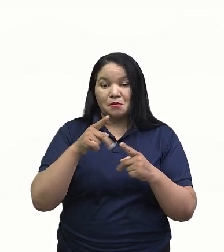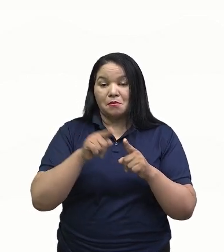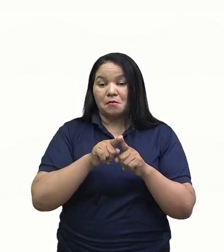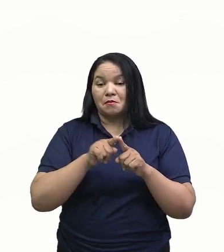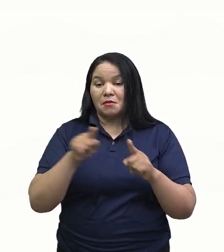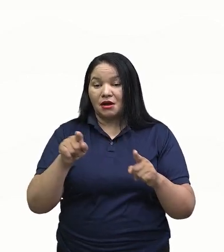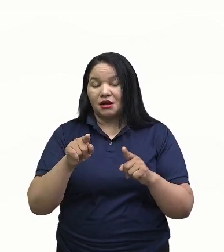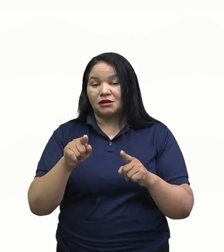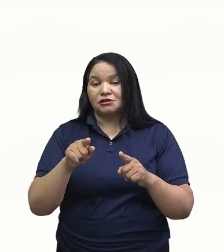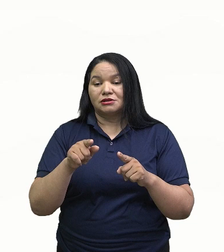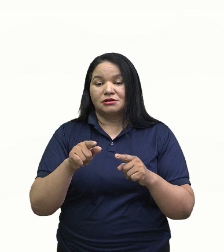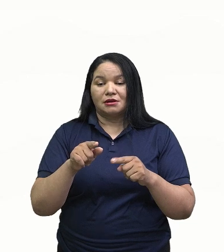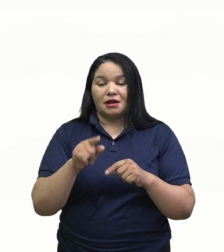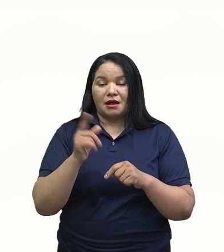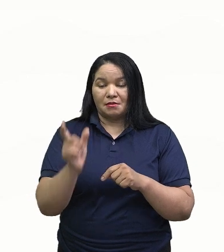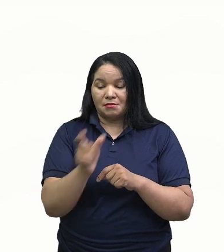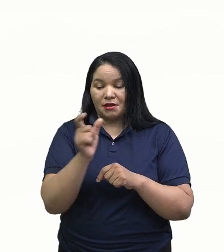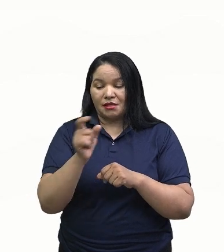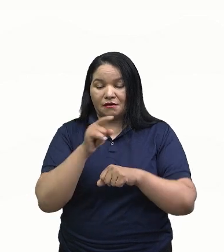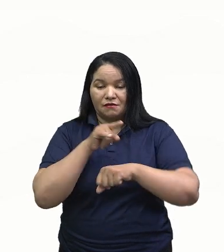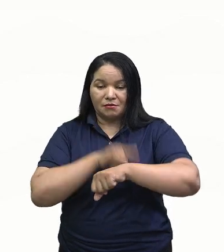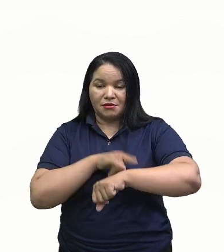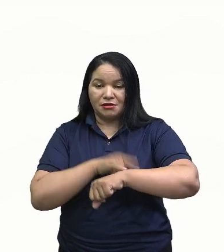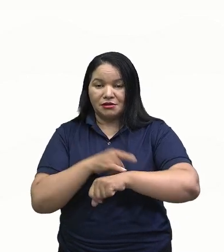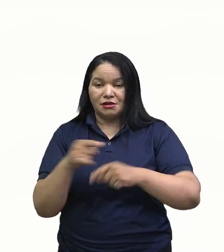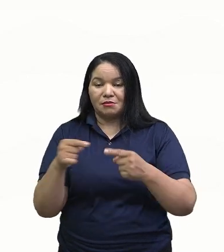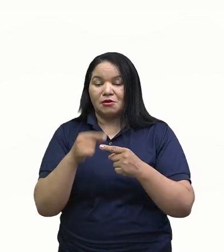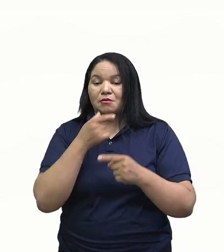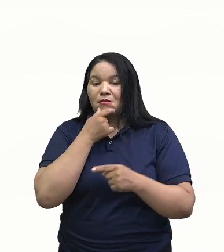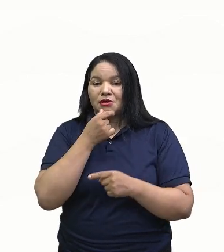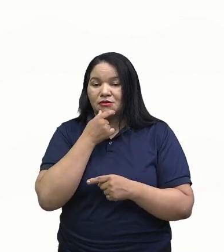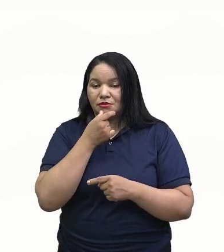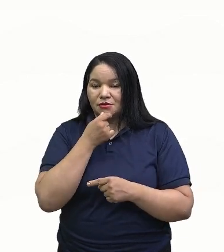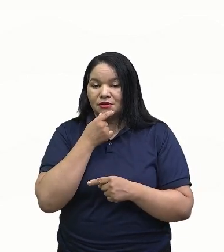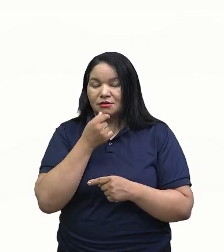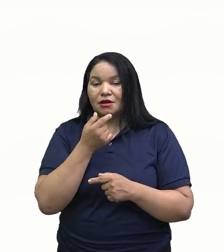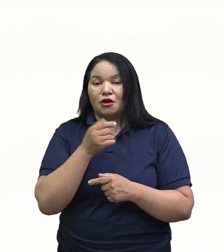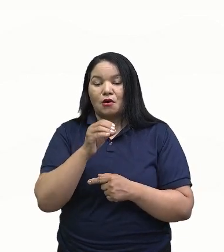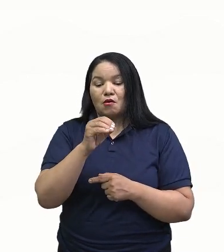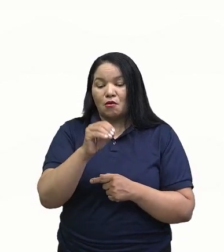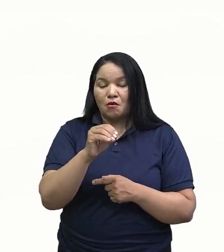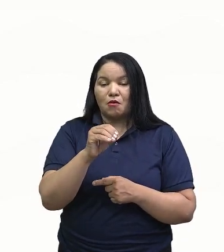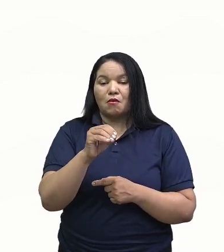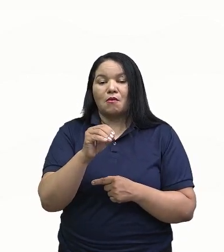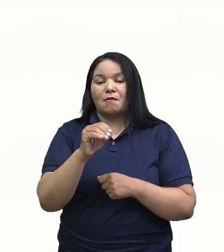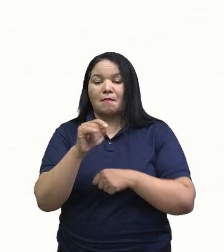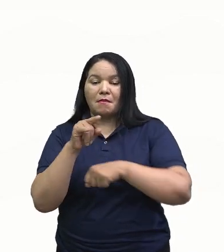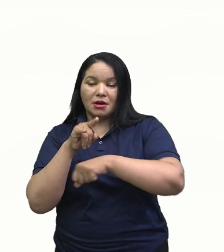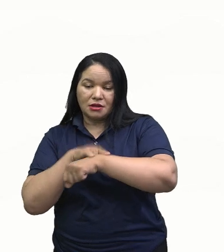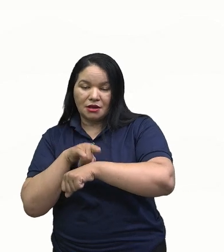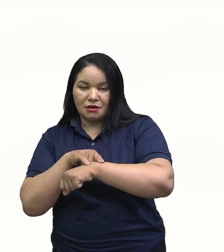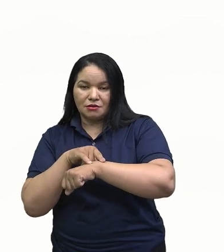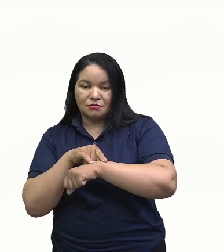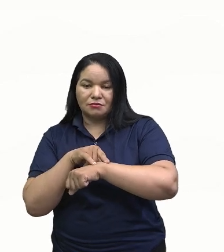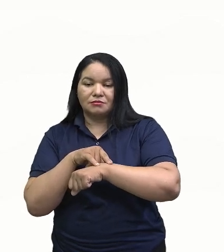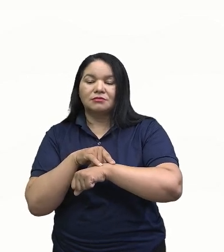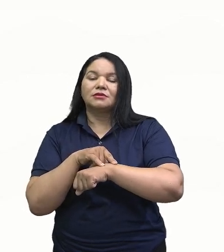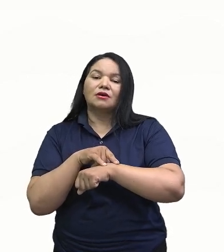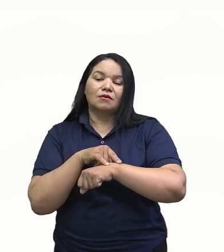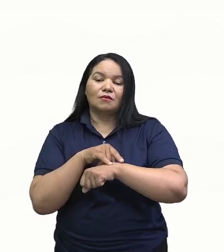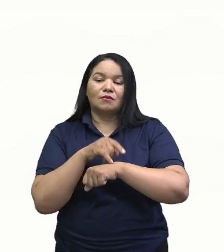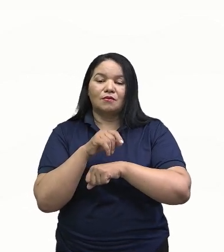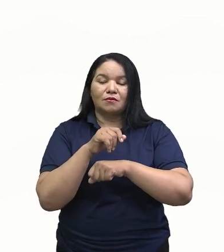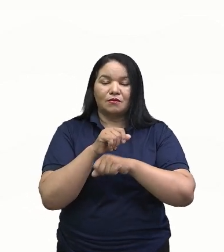ela está no masculino. Então, é o banheiro, certo? Então, é um